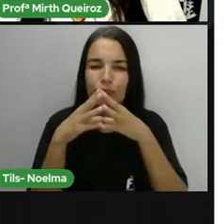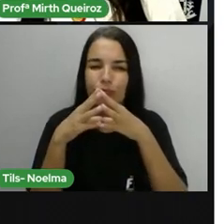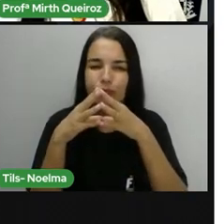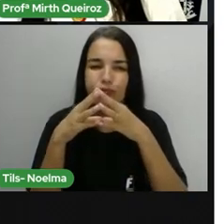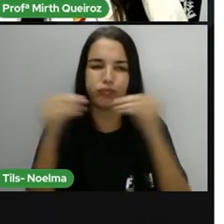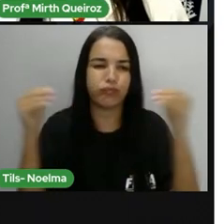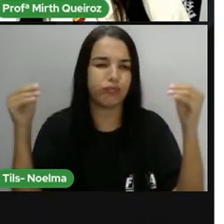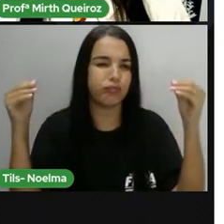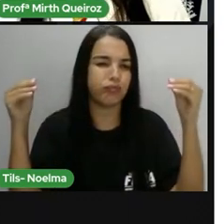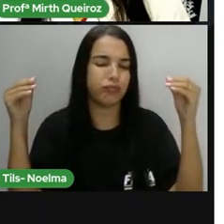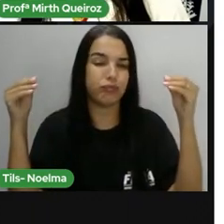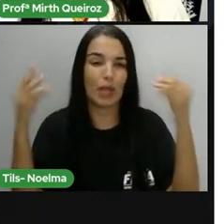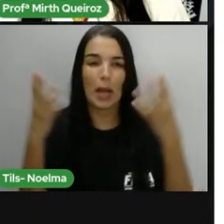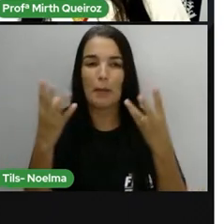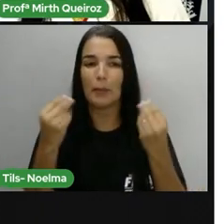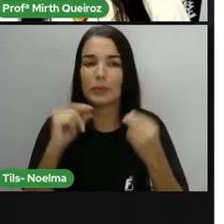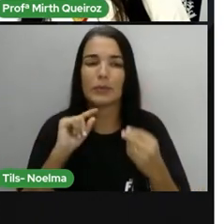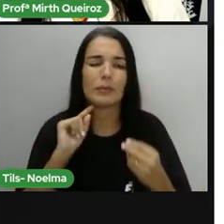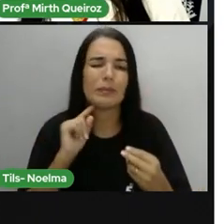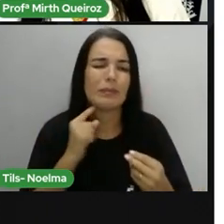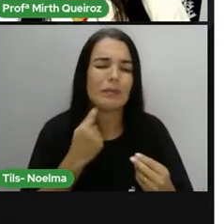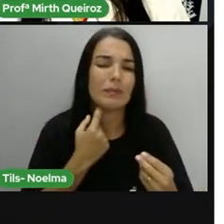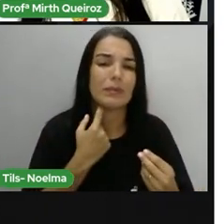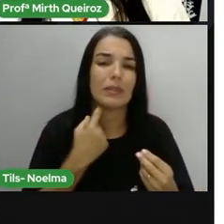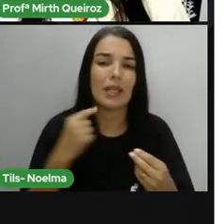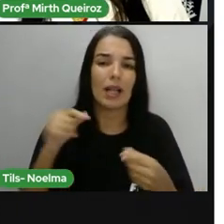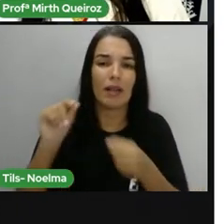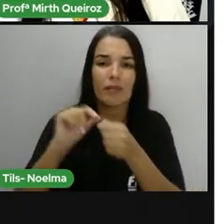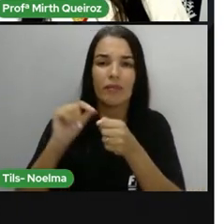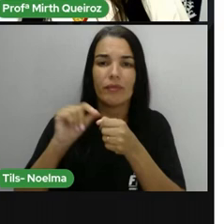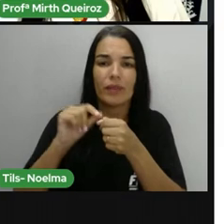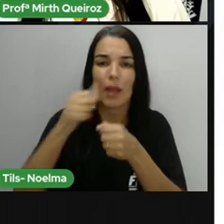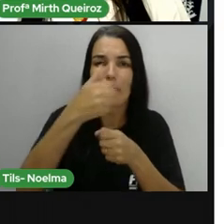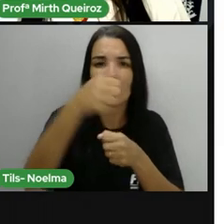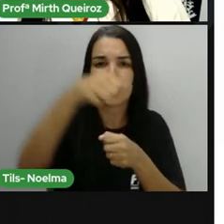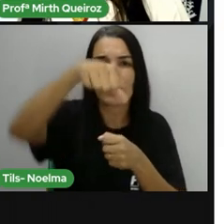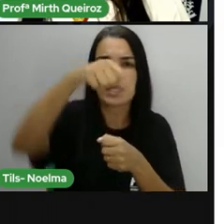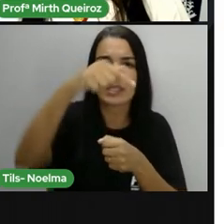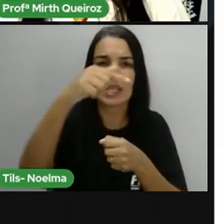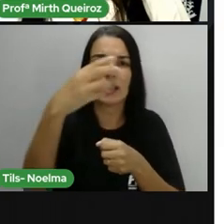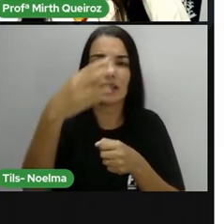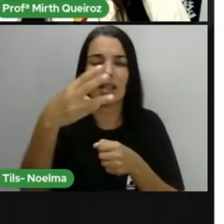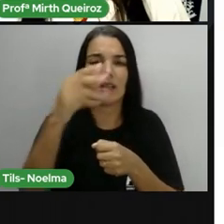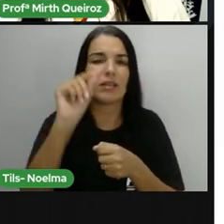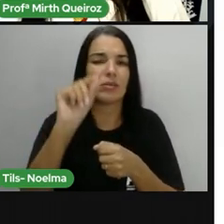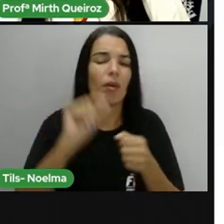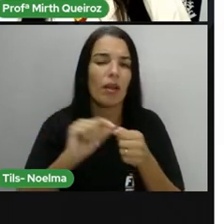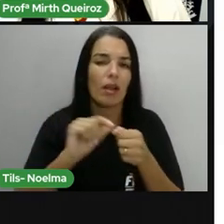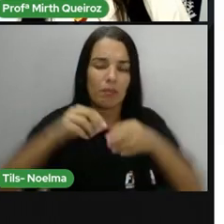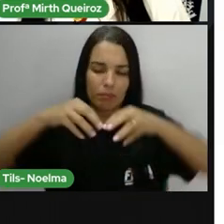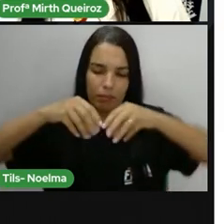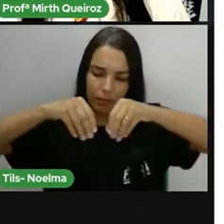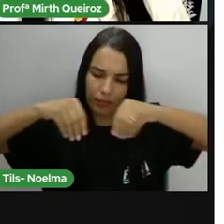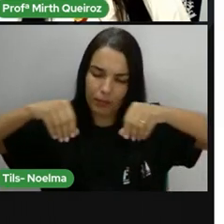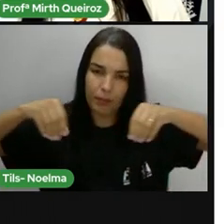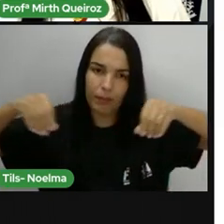intervenções urbanas. Ela foi aterrada em 1973 para a construção da BR-324